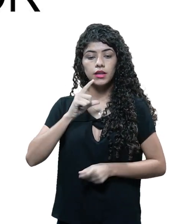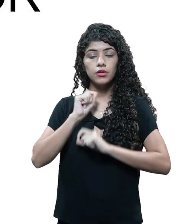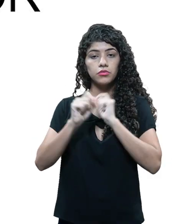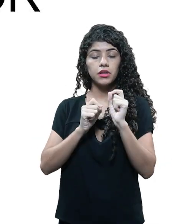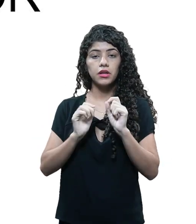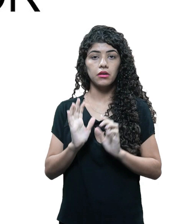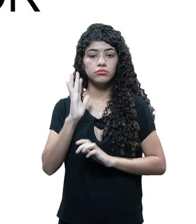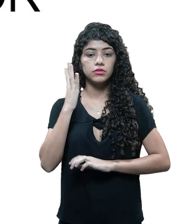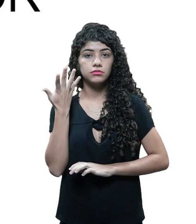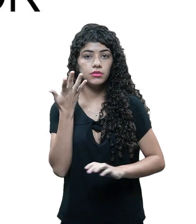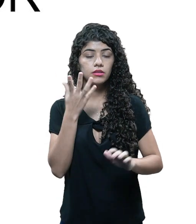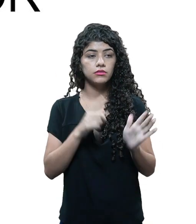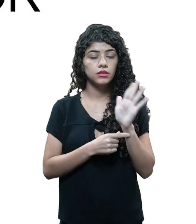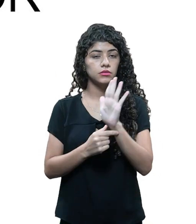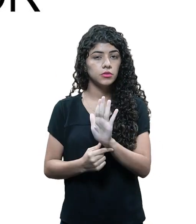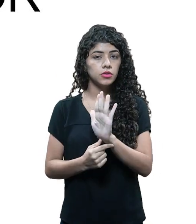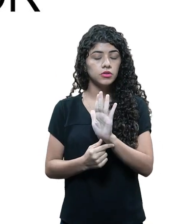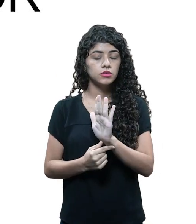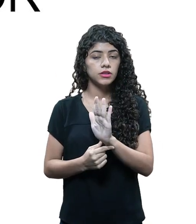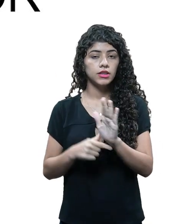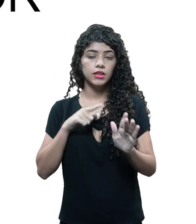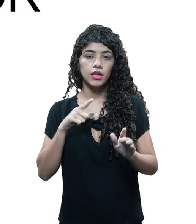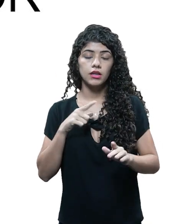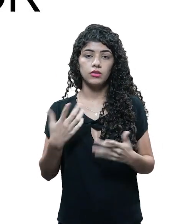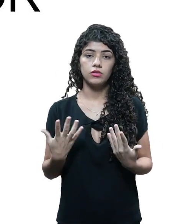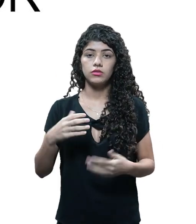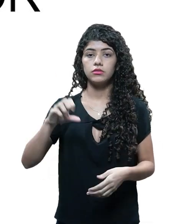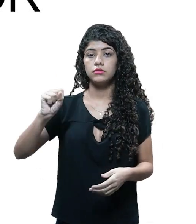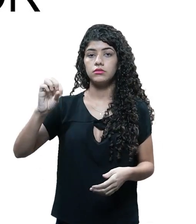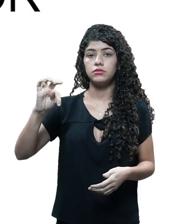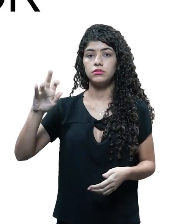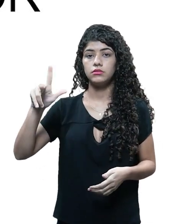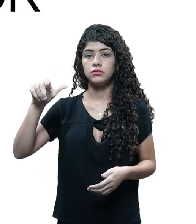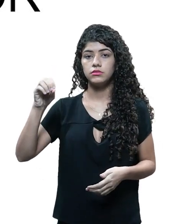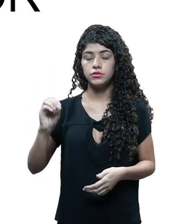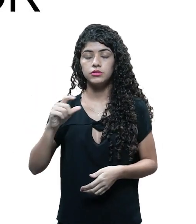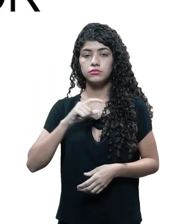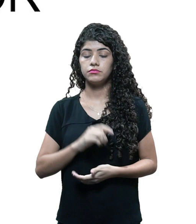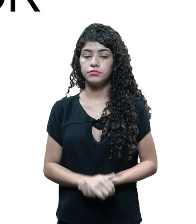Estúdio Ghibli, tem cenas que é bem estilístico. Lembrem lá